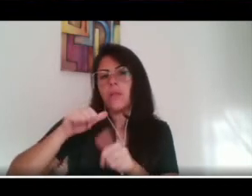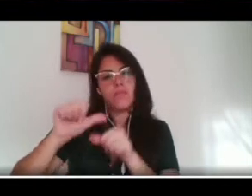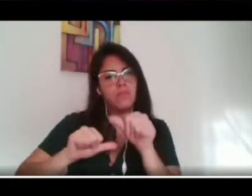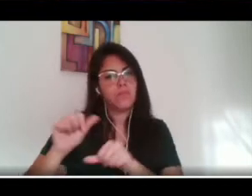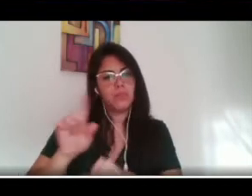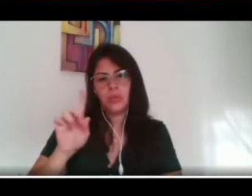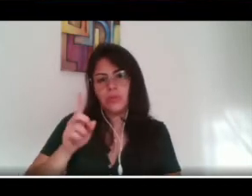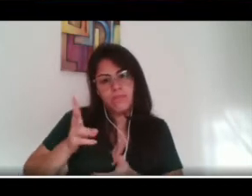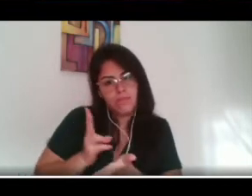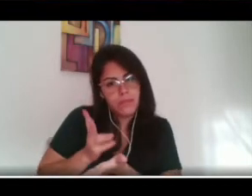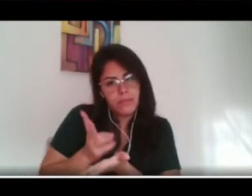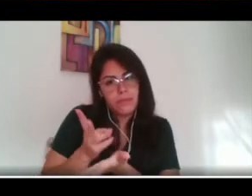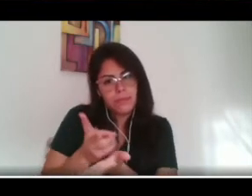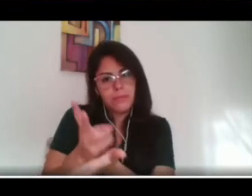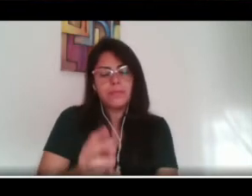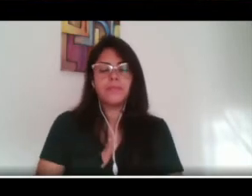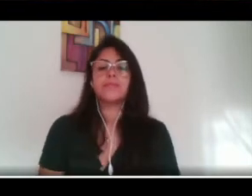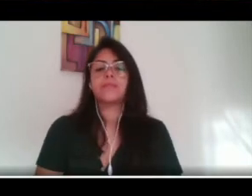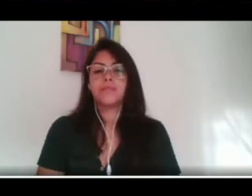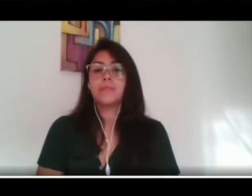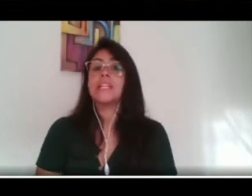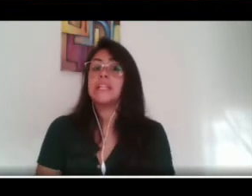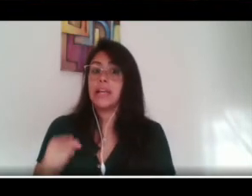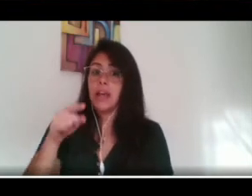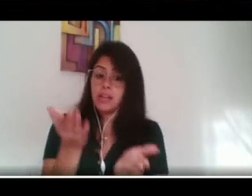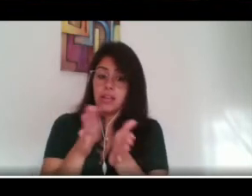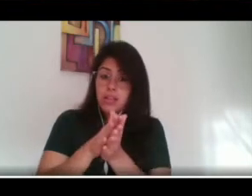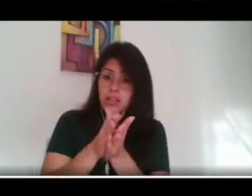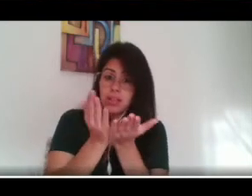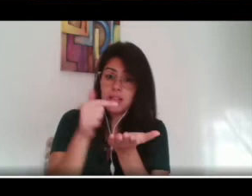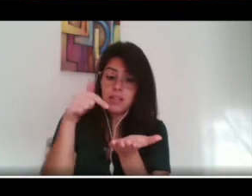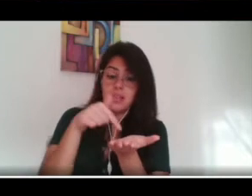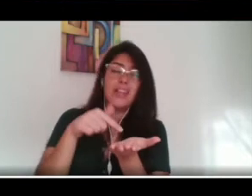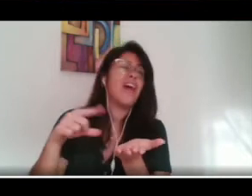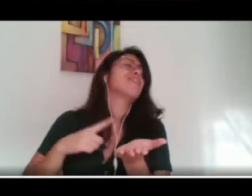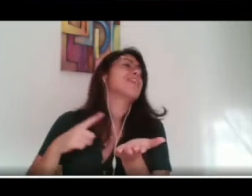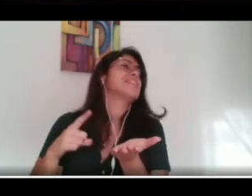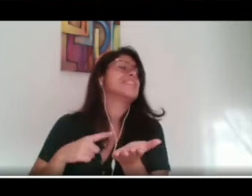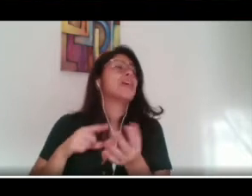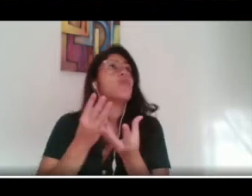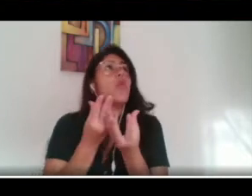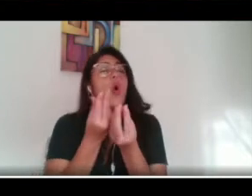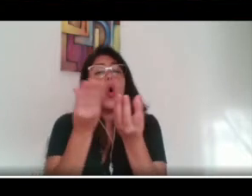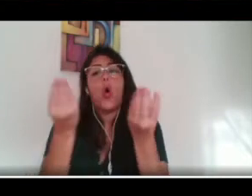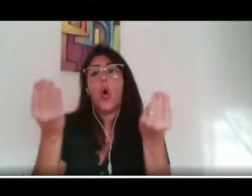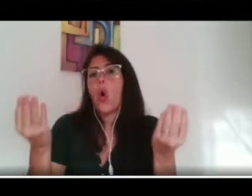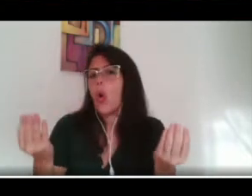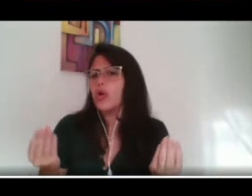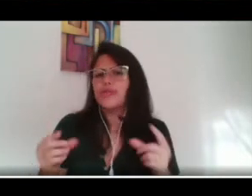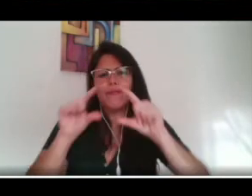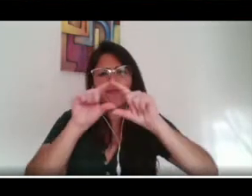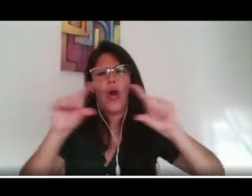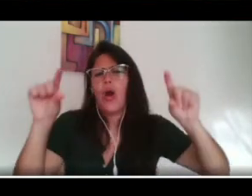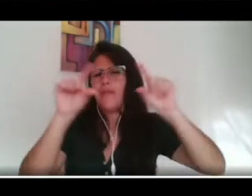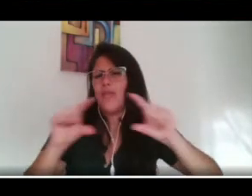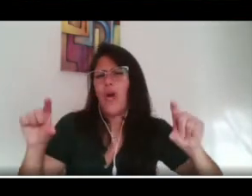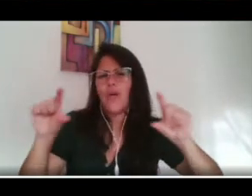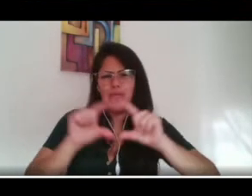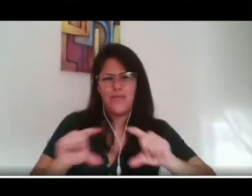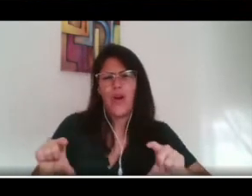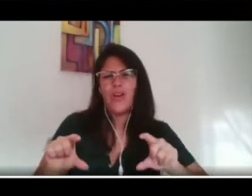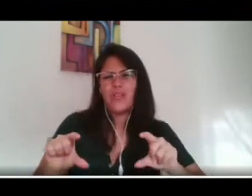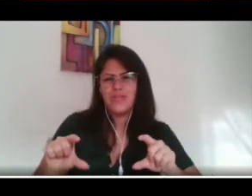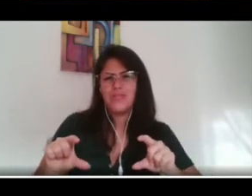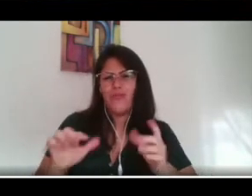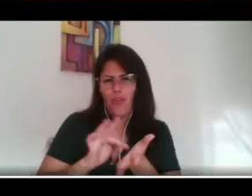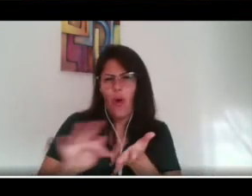E no livro ele apresenta um monte de fórmulas diferentes que associam, né? Por exemplo, você pode escrever a